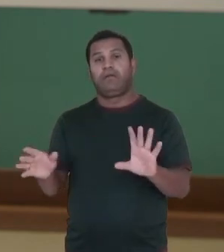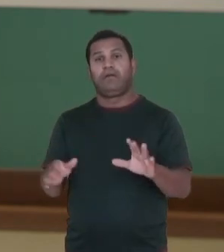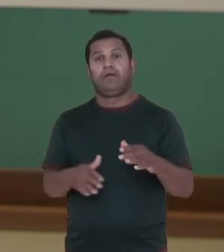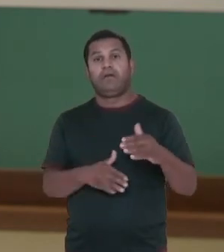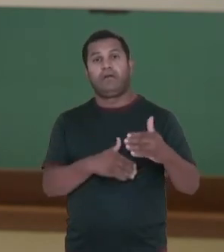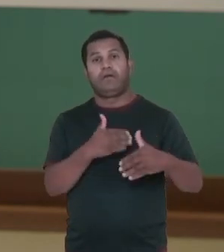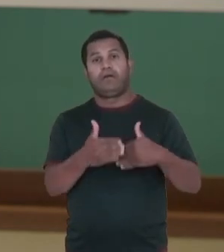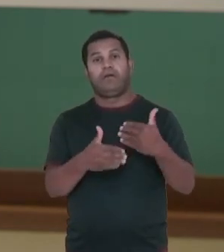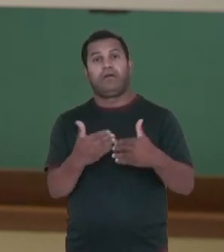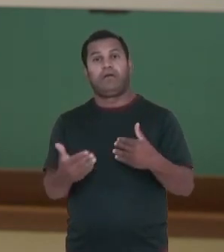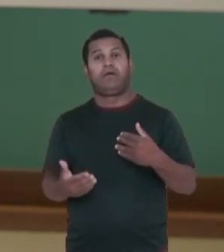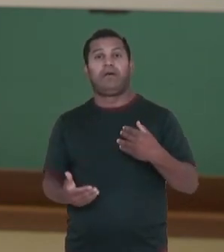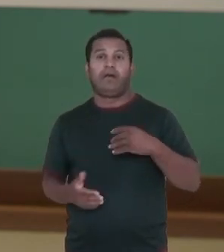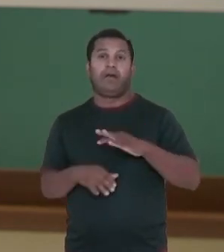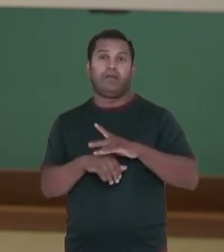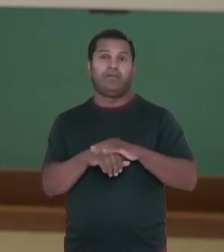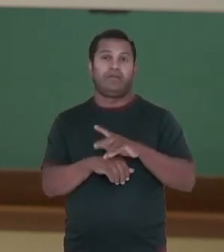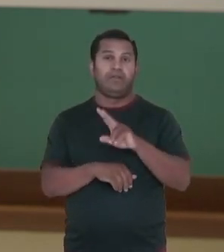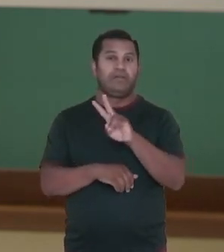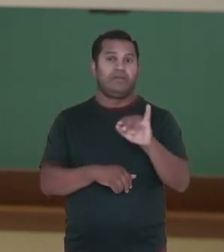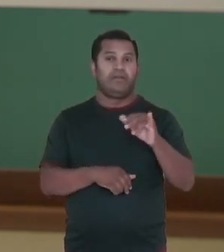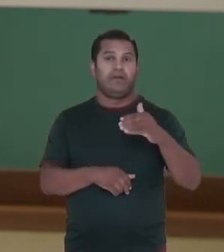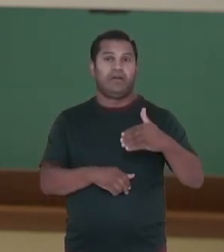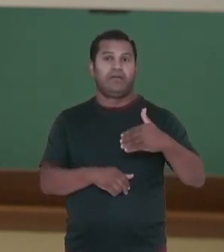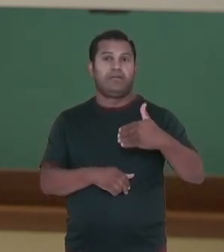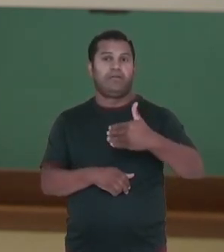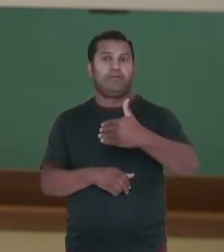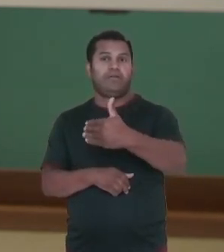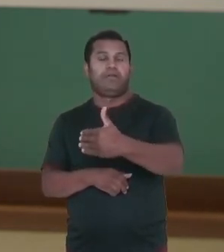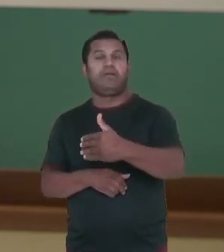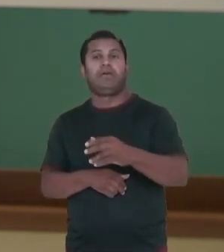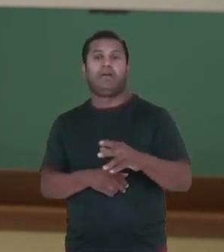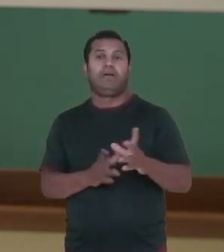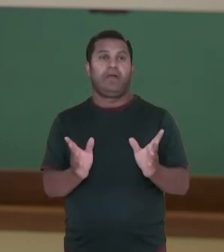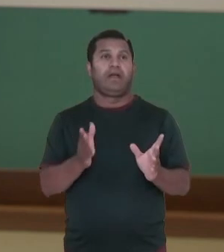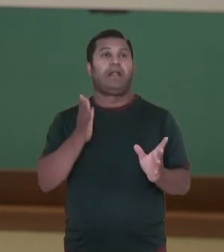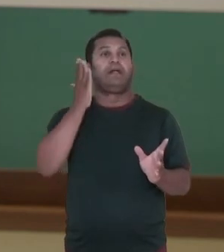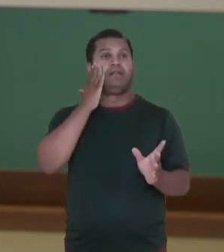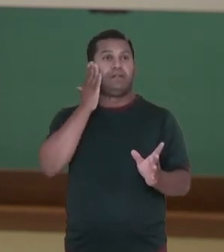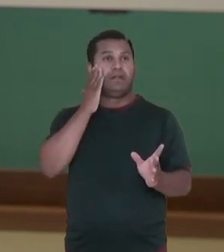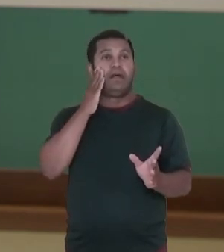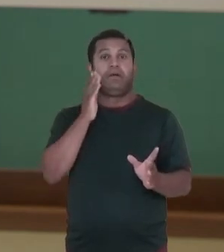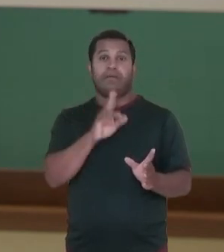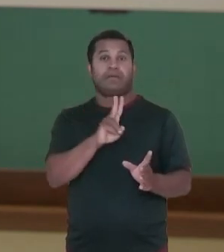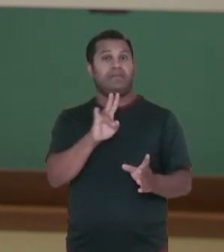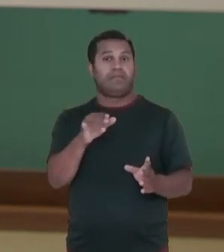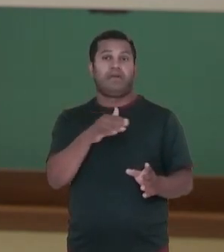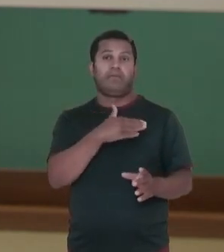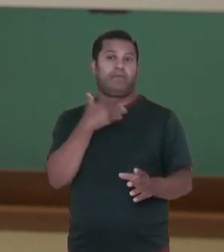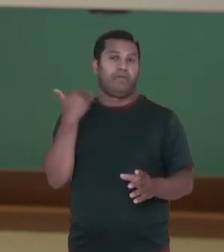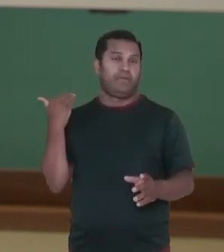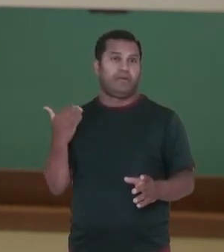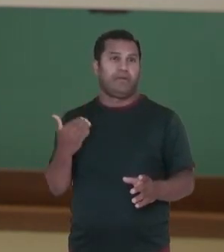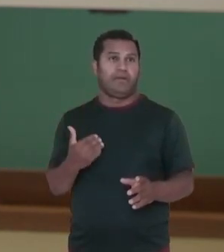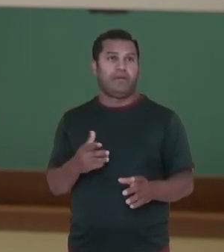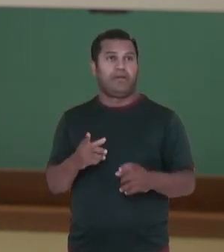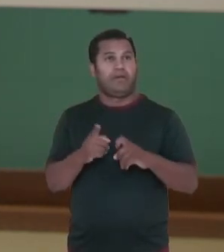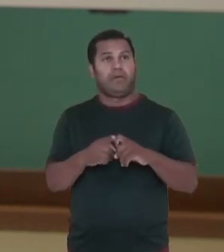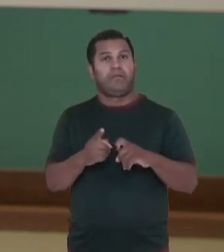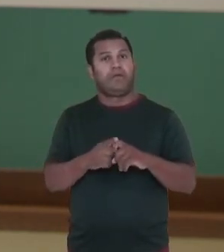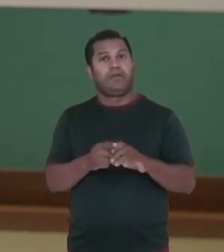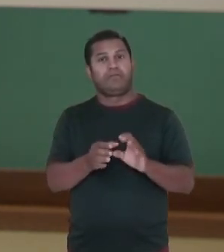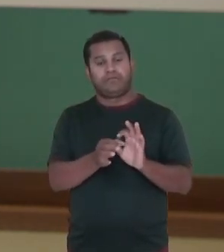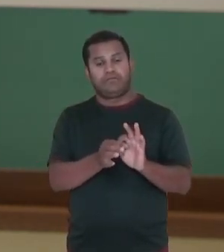é o percurso da doença. Então, por exemplo, a pessoa tem uma doença e essa doença vai levar à morte, né? É uma morte